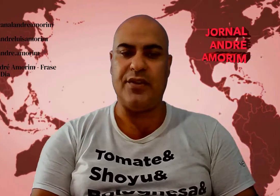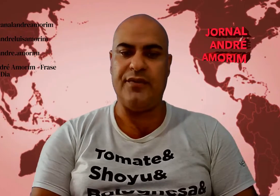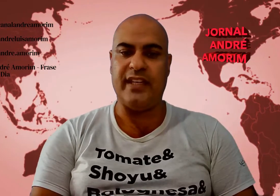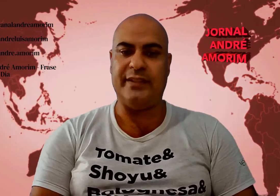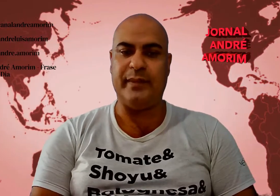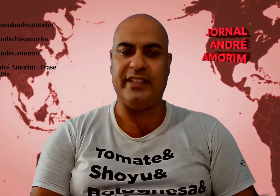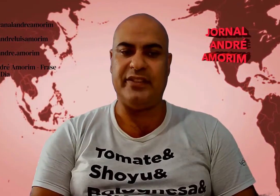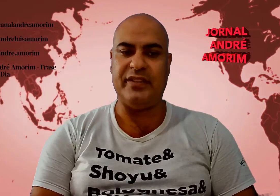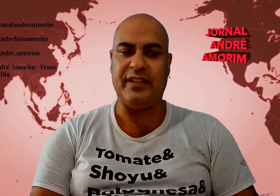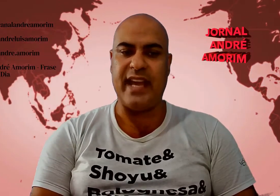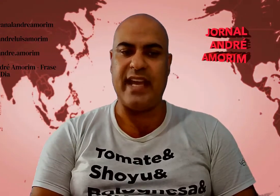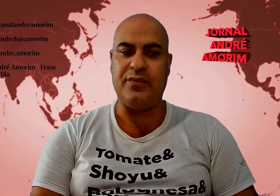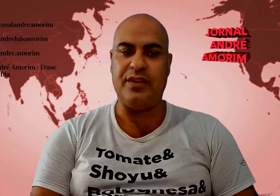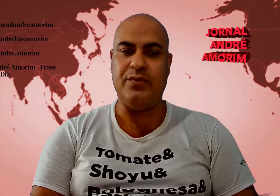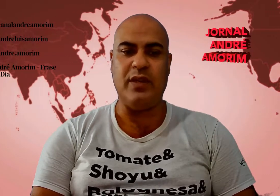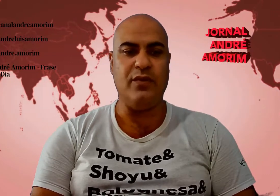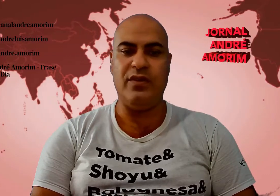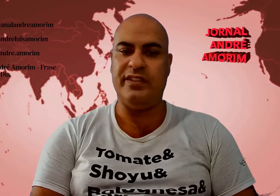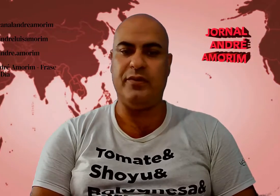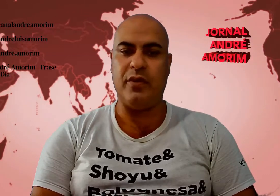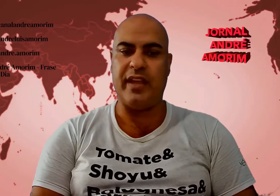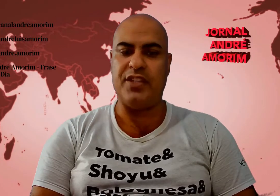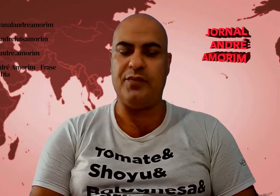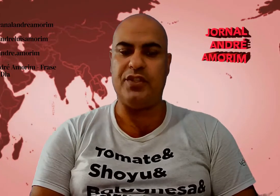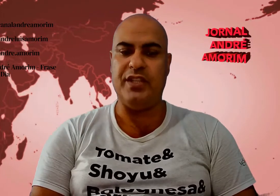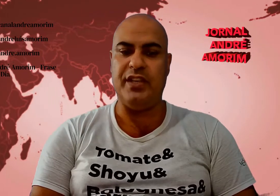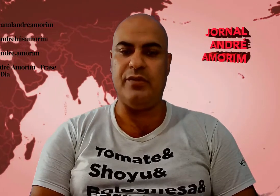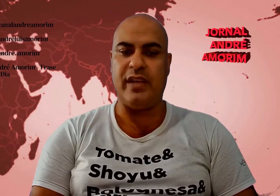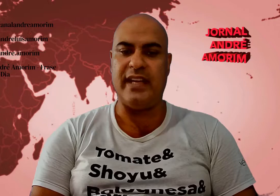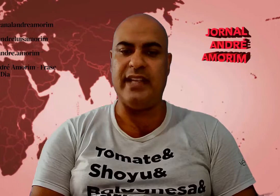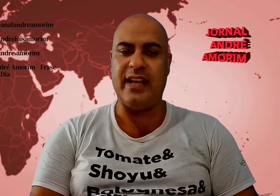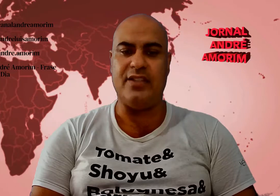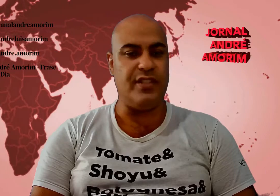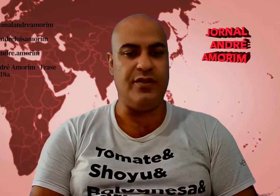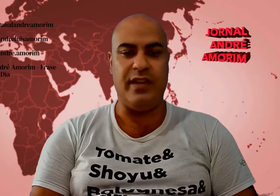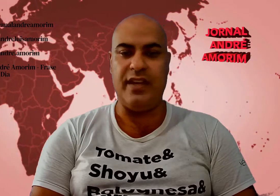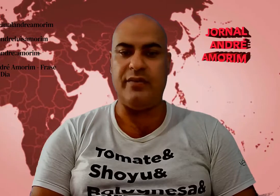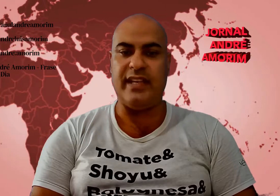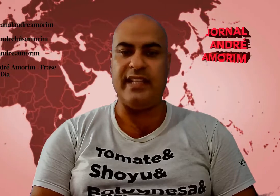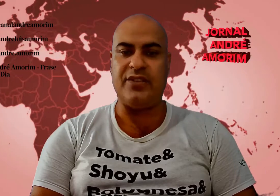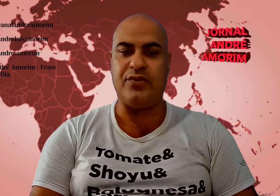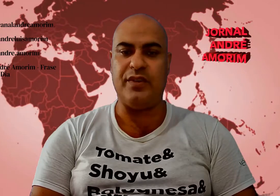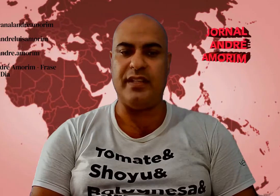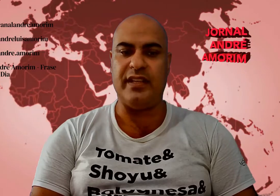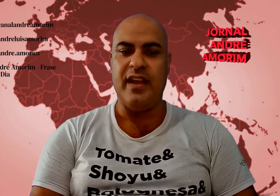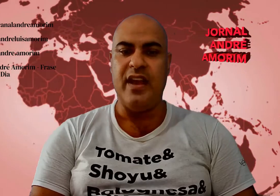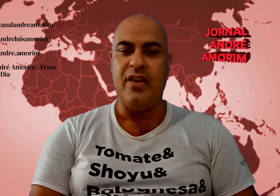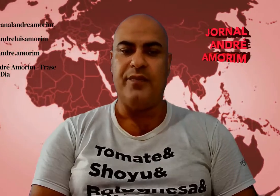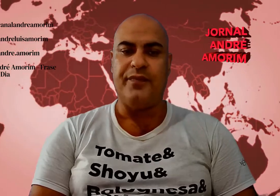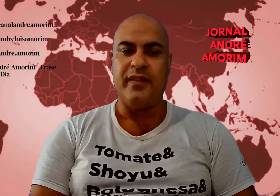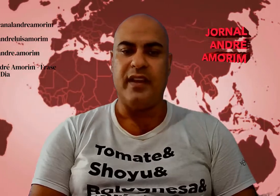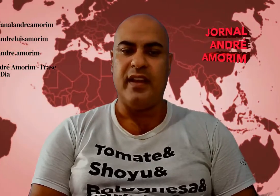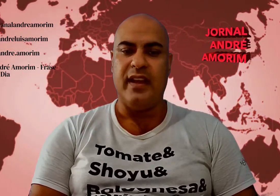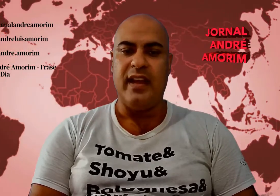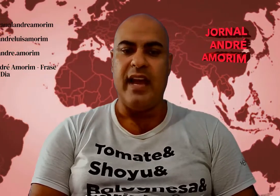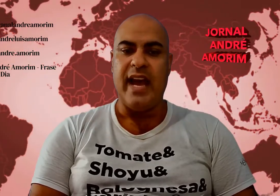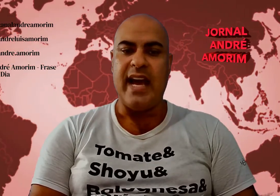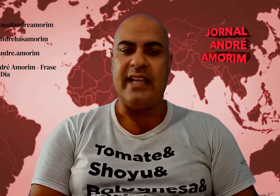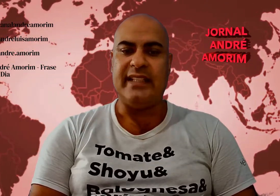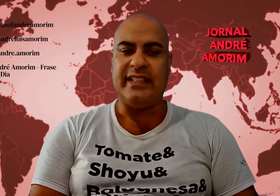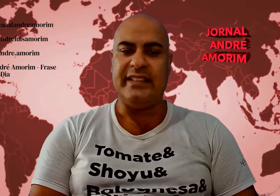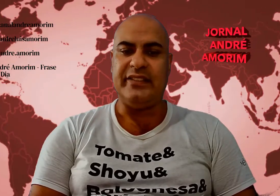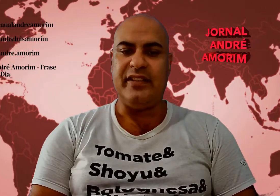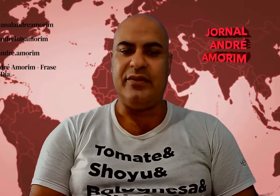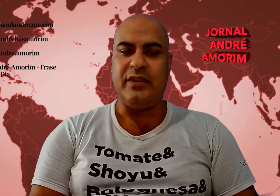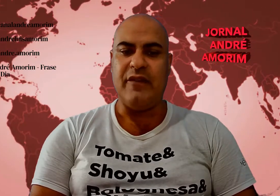sessão eleitoral enviadas pela assessoria TRE do Rio, não constam qualquer tipo de irregularidade ocorrida.